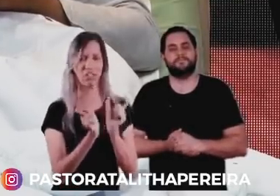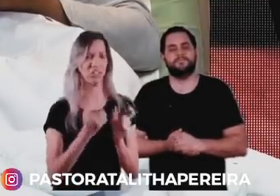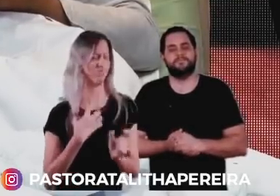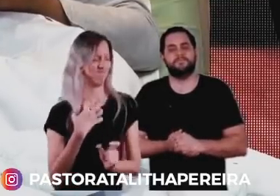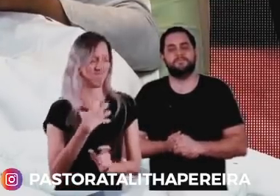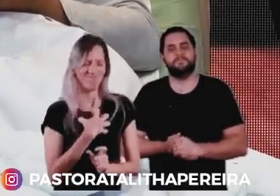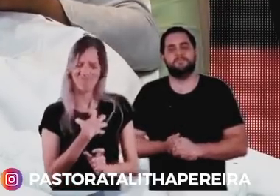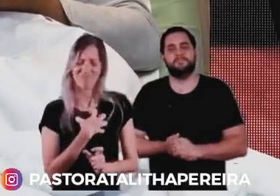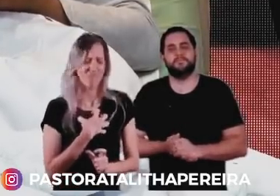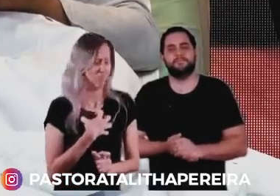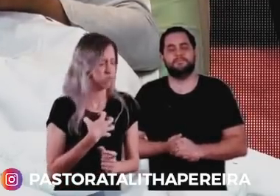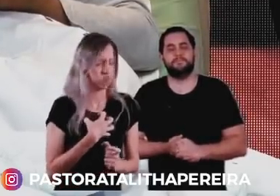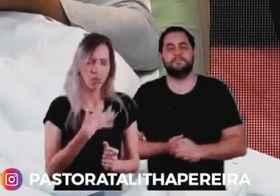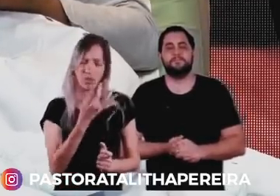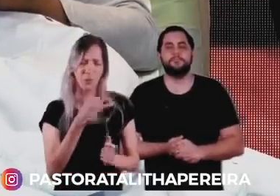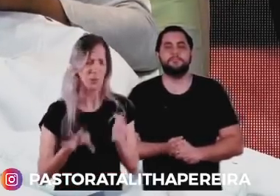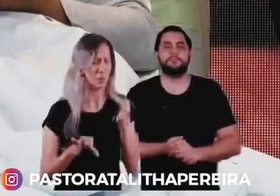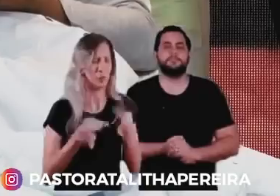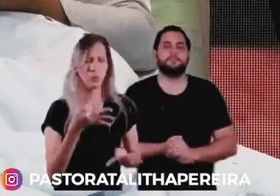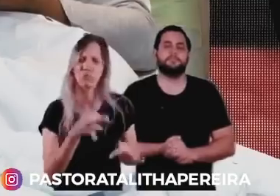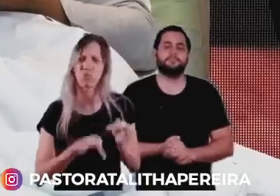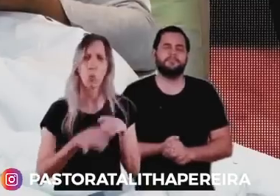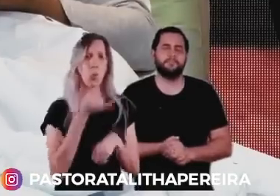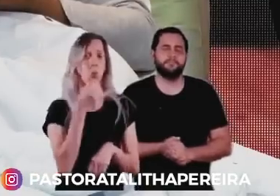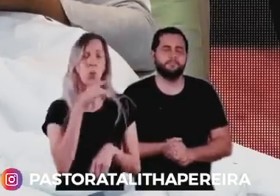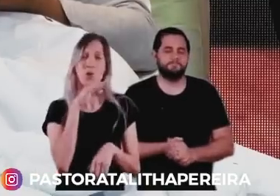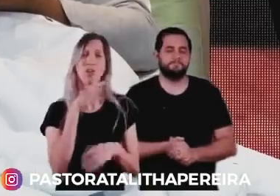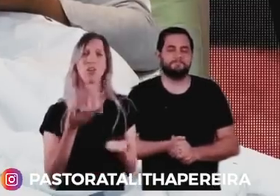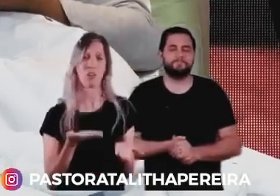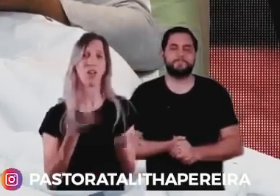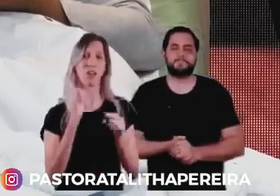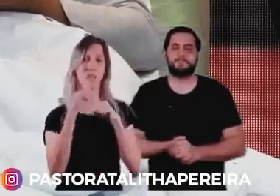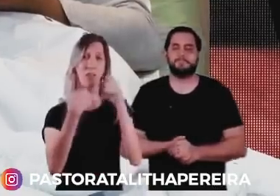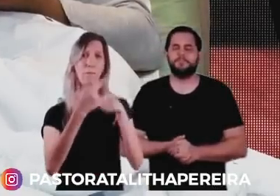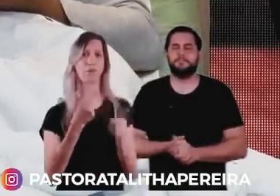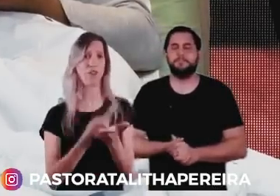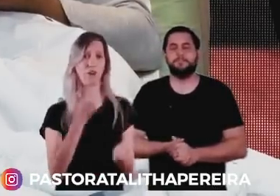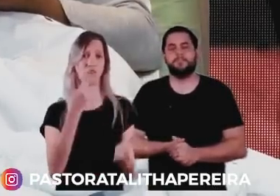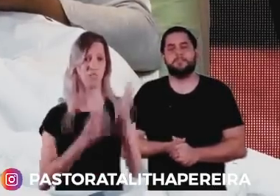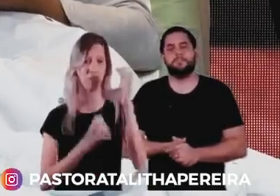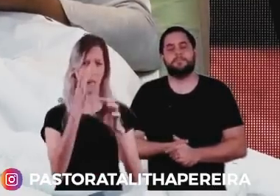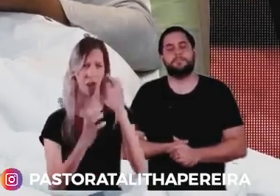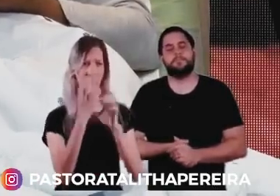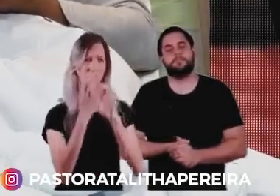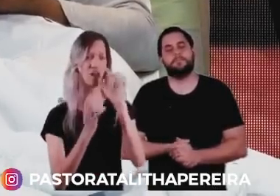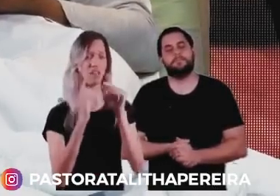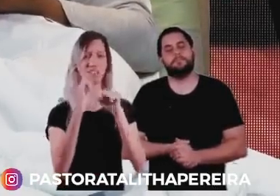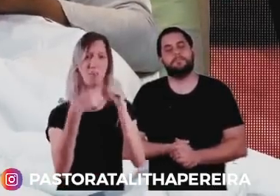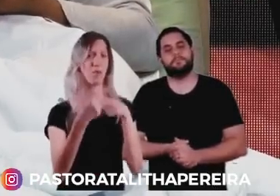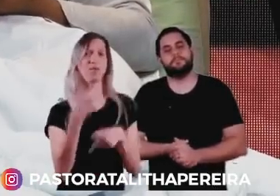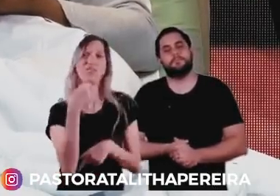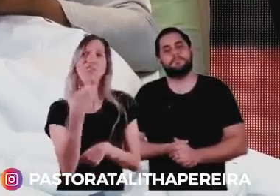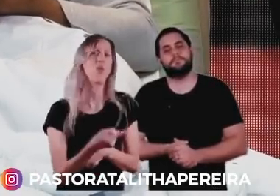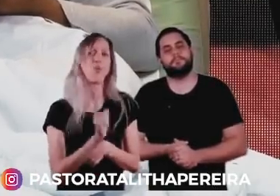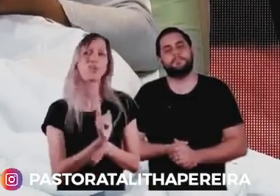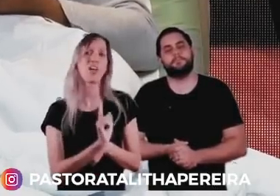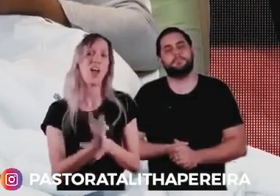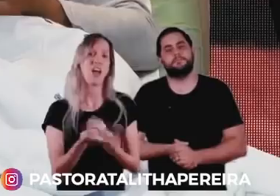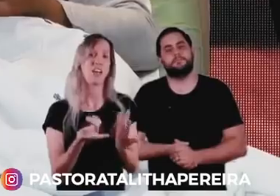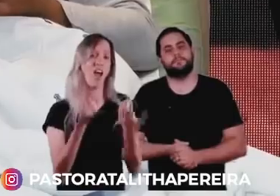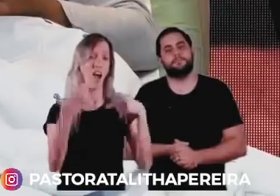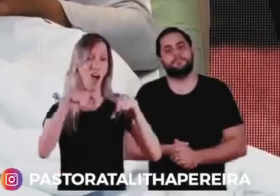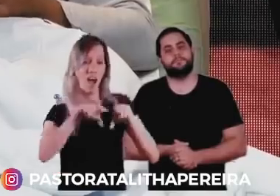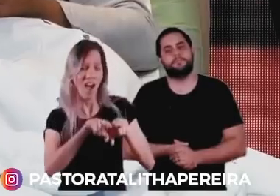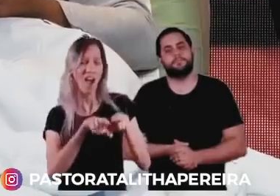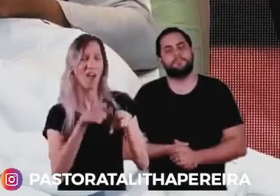machucam muito, muito e muito. Então, depois que acontece tudo aquilo, você não tem clima de se deitar do lado